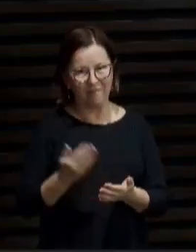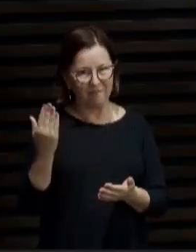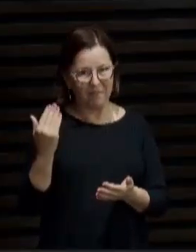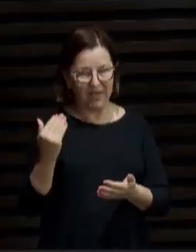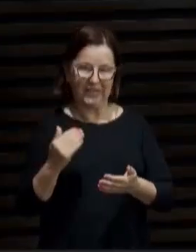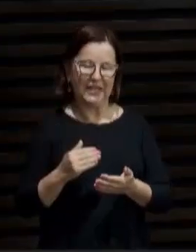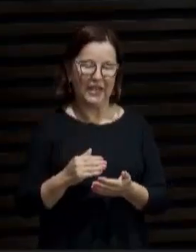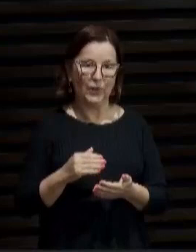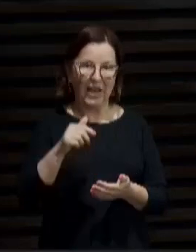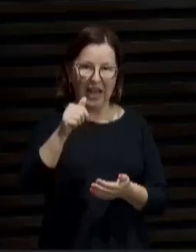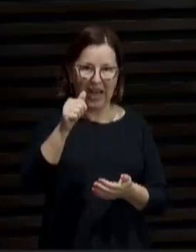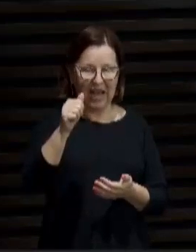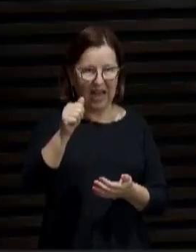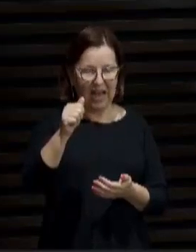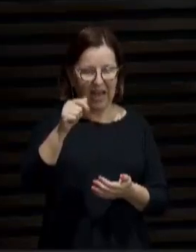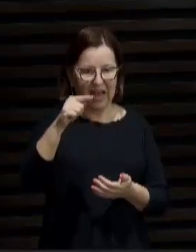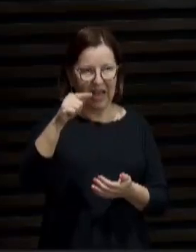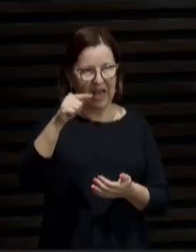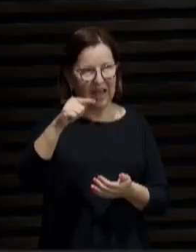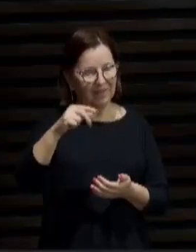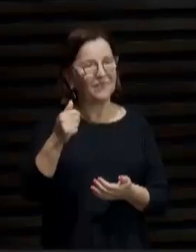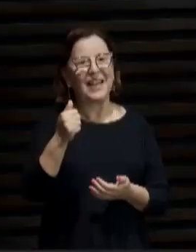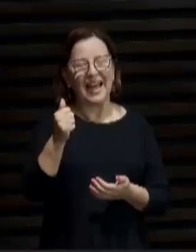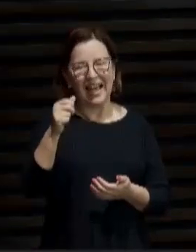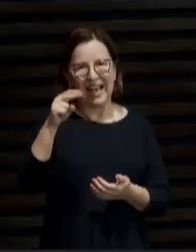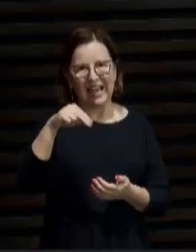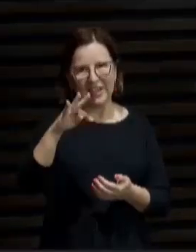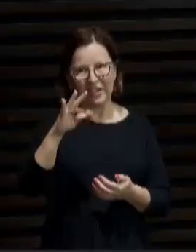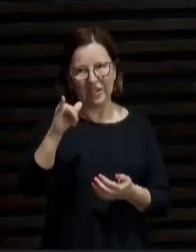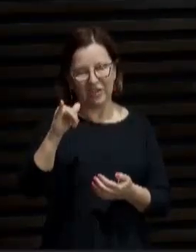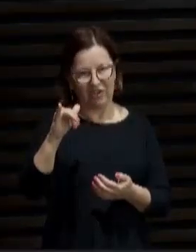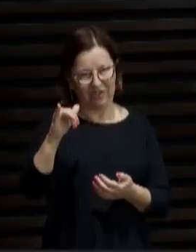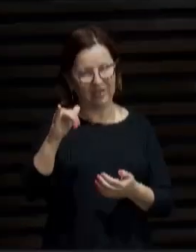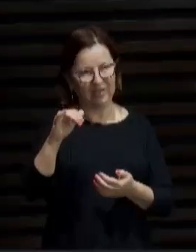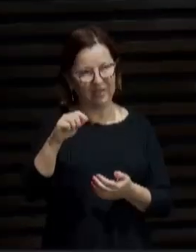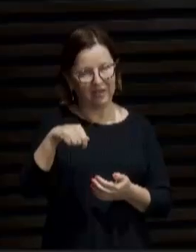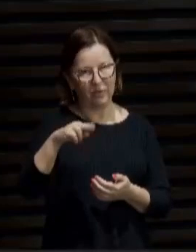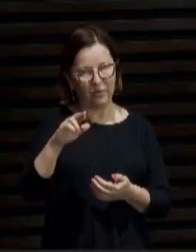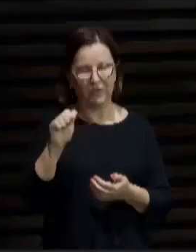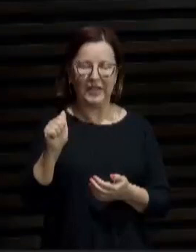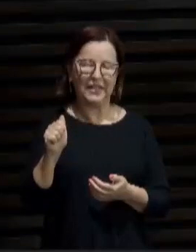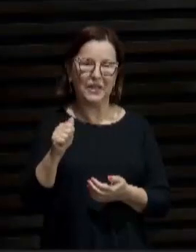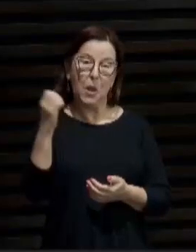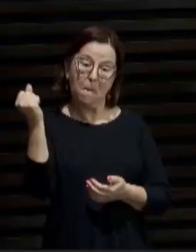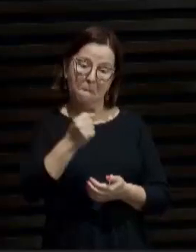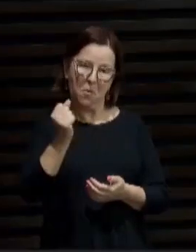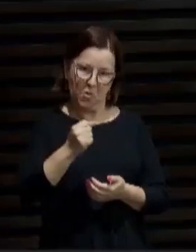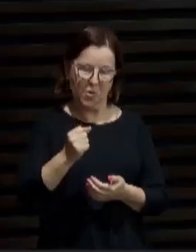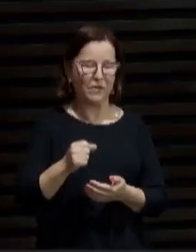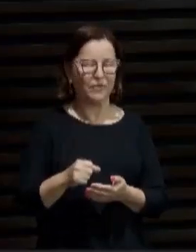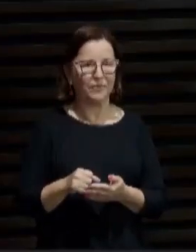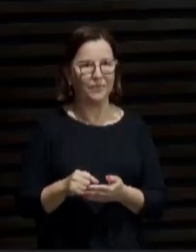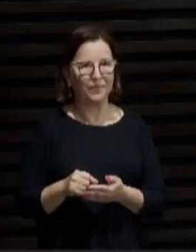meu fiel, o qual foi morto entre vós, onde Satanás habita. Tenho todavia contra